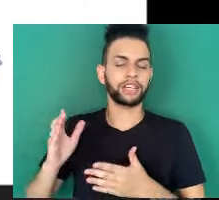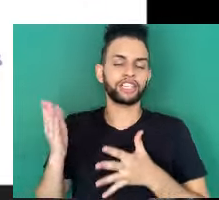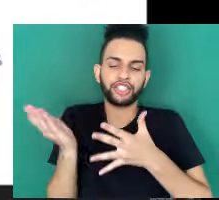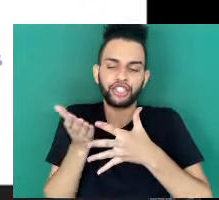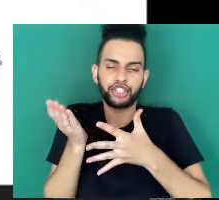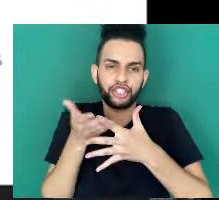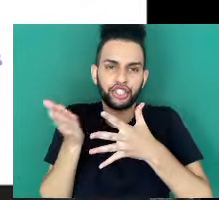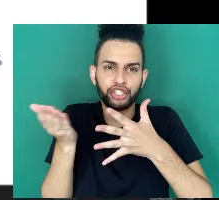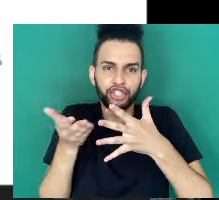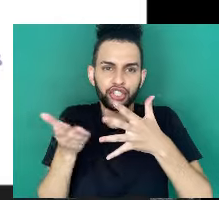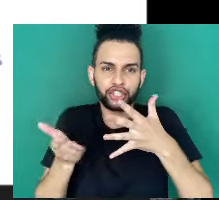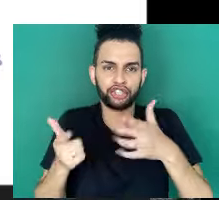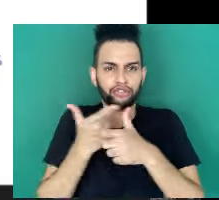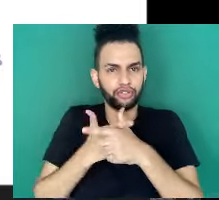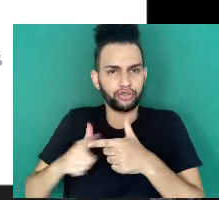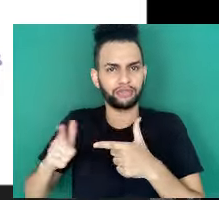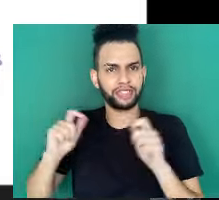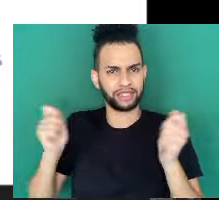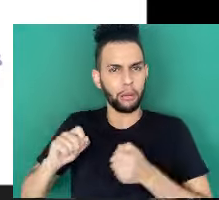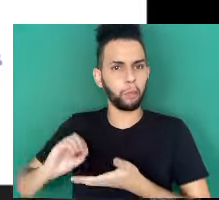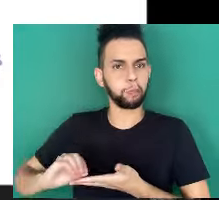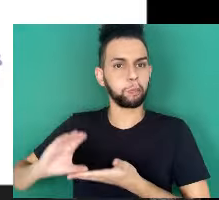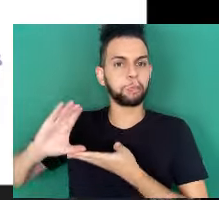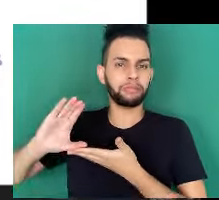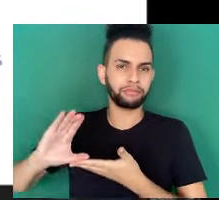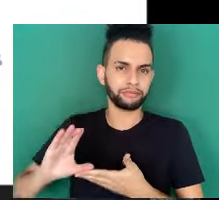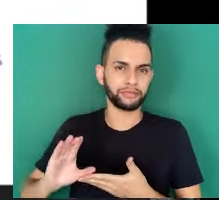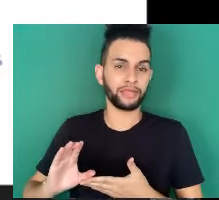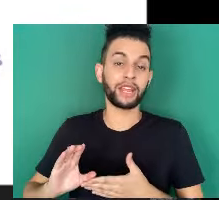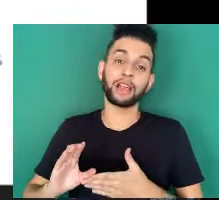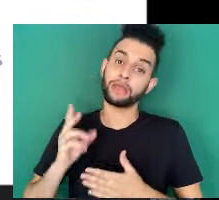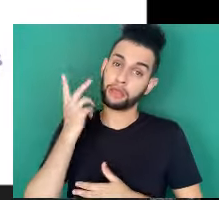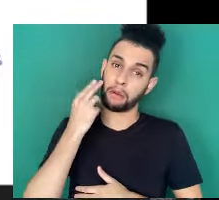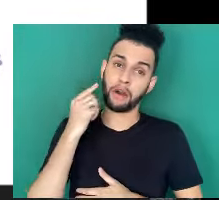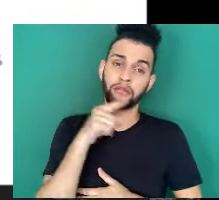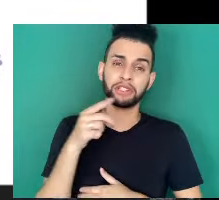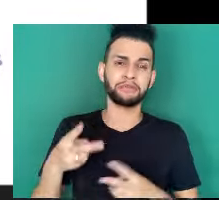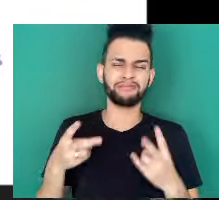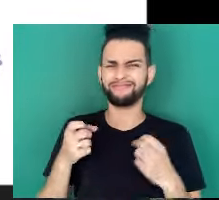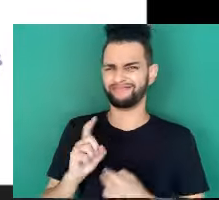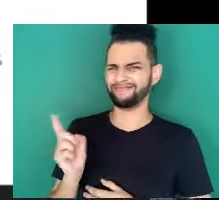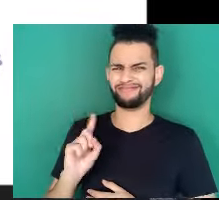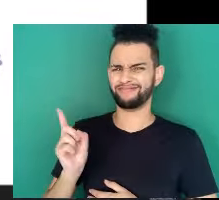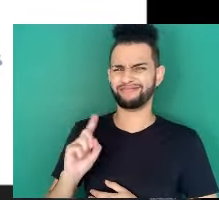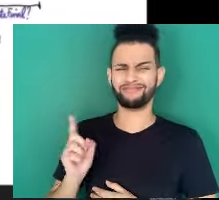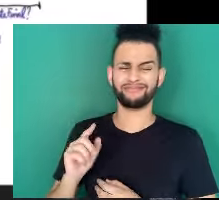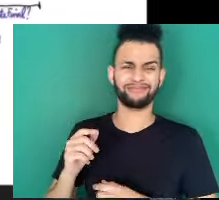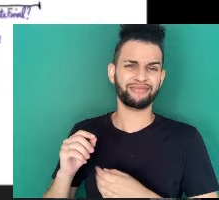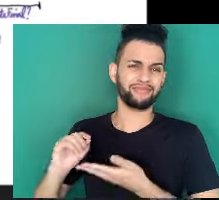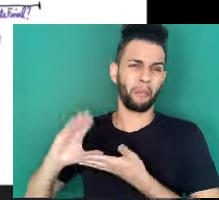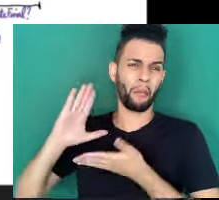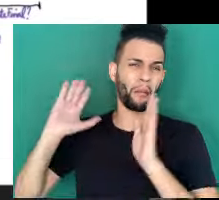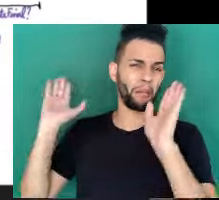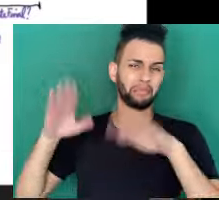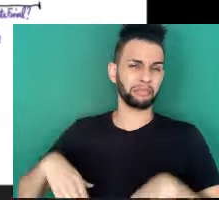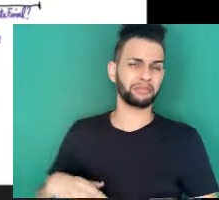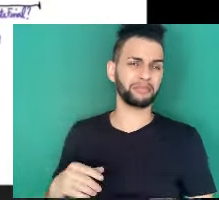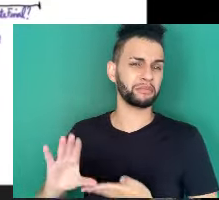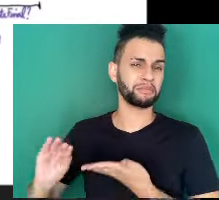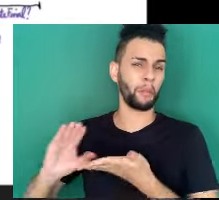dividindo, né? Bom, a princípio vocês podem achar que não, né?